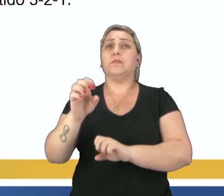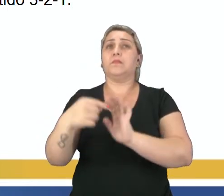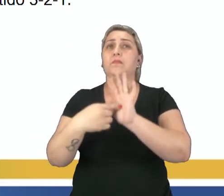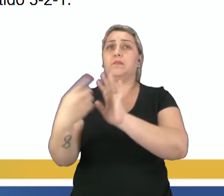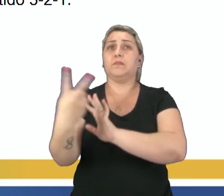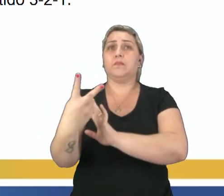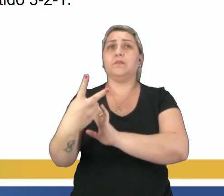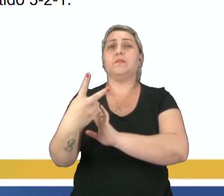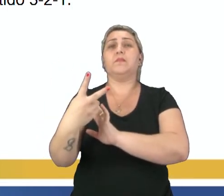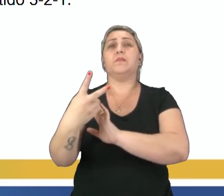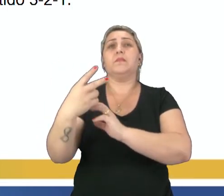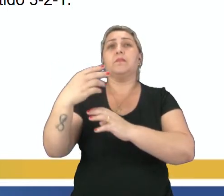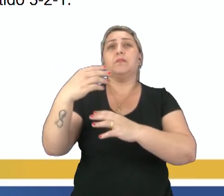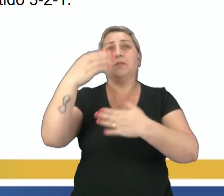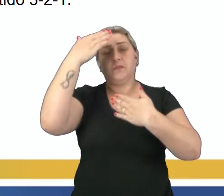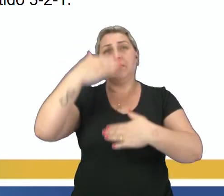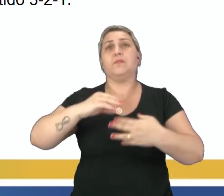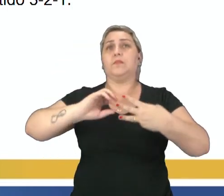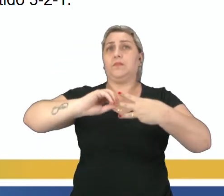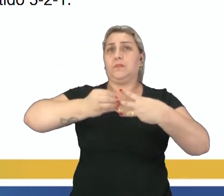nada a ver com o sistema nervoso?